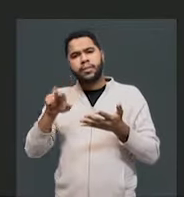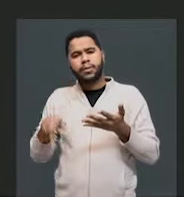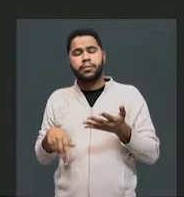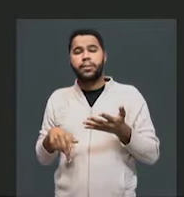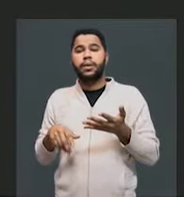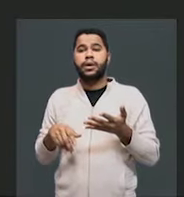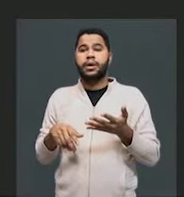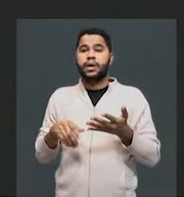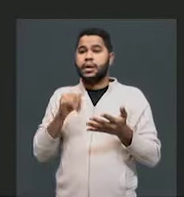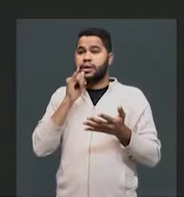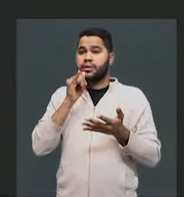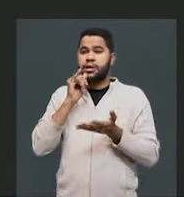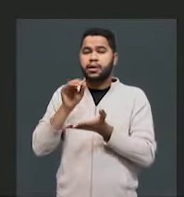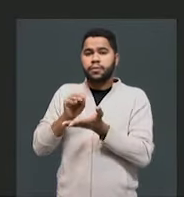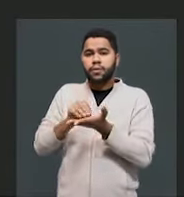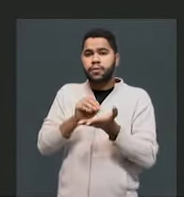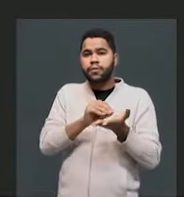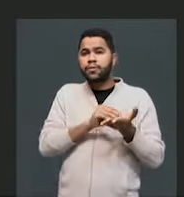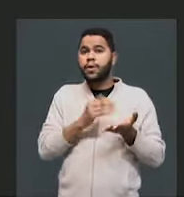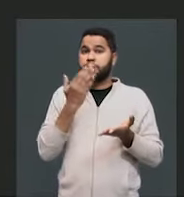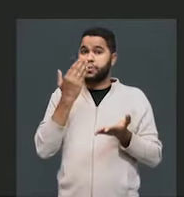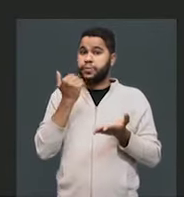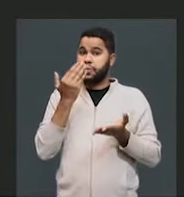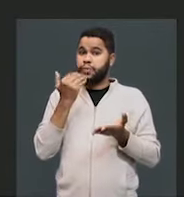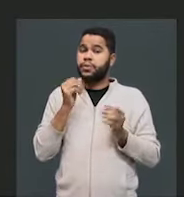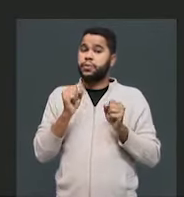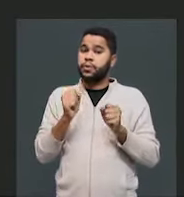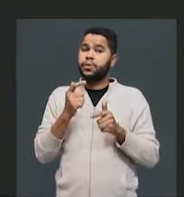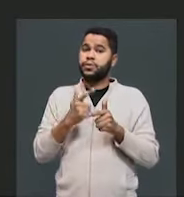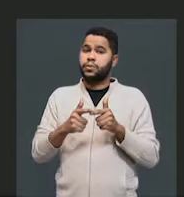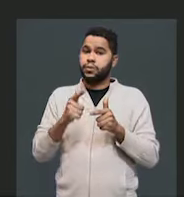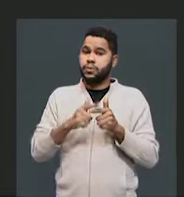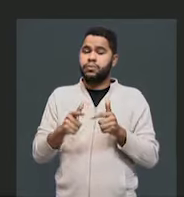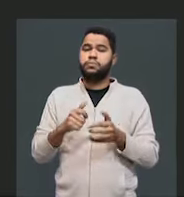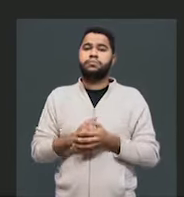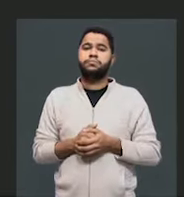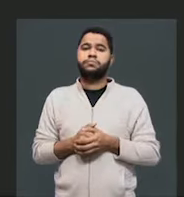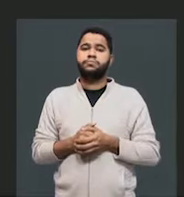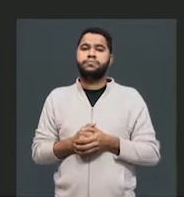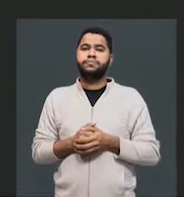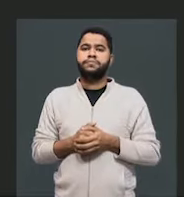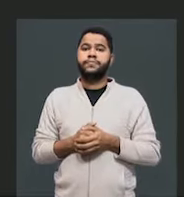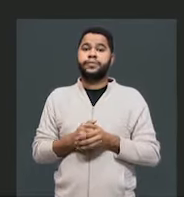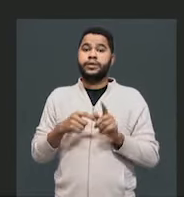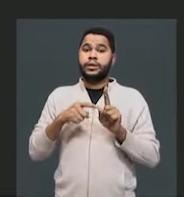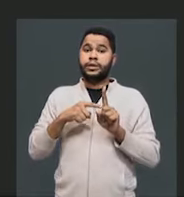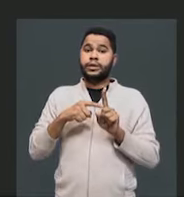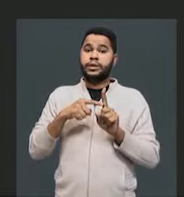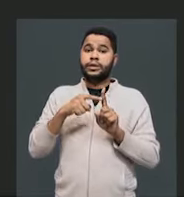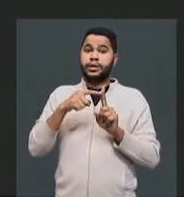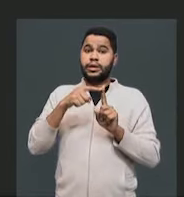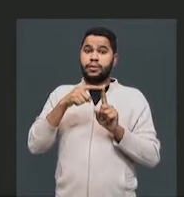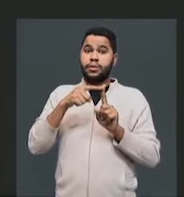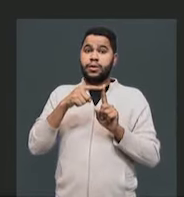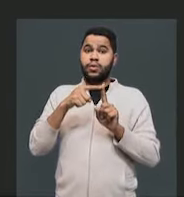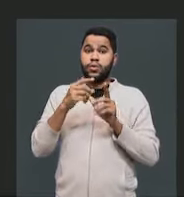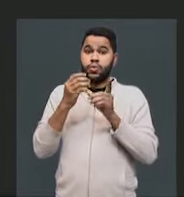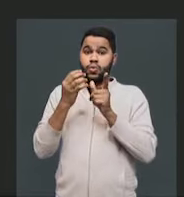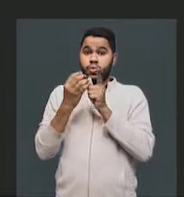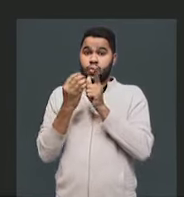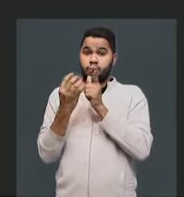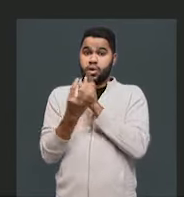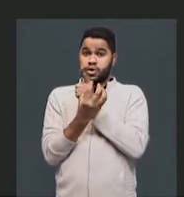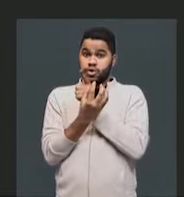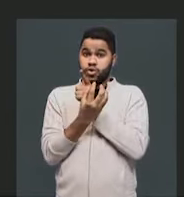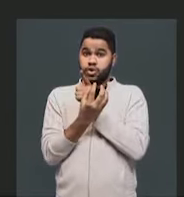Então, deficiências nutricionais pode dar problema. Temperatura testicular elevada. O testículo,